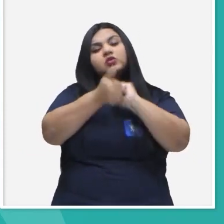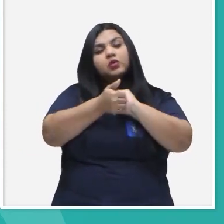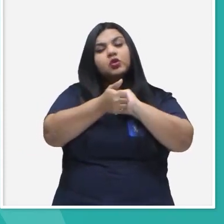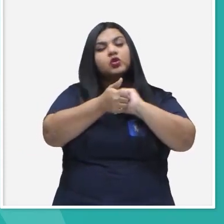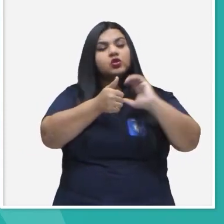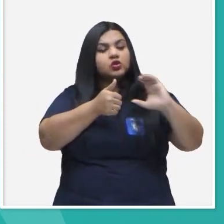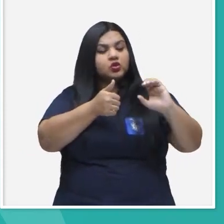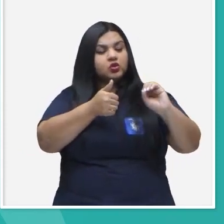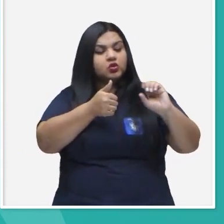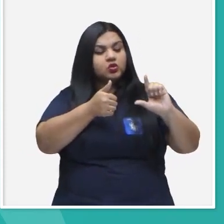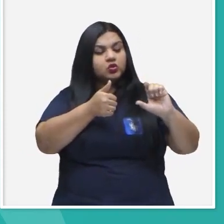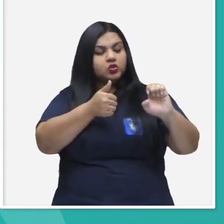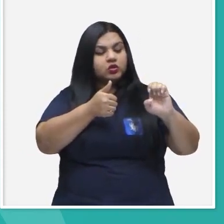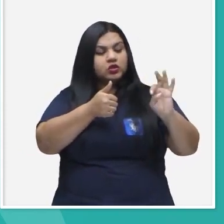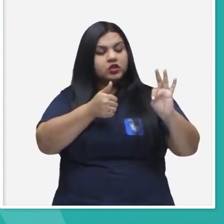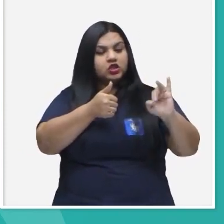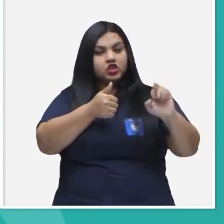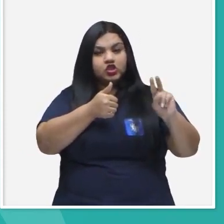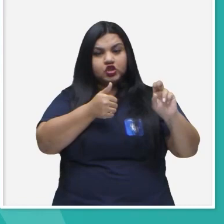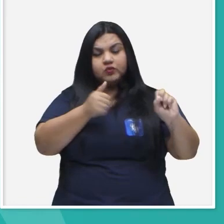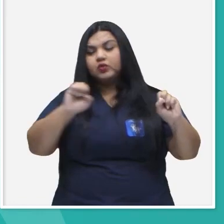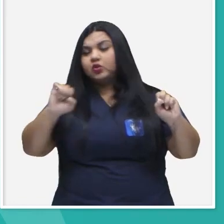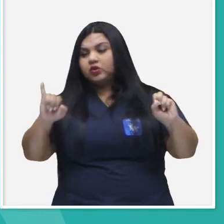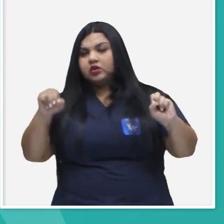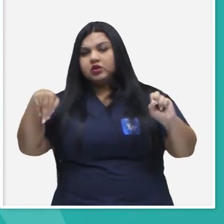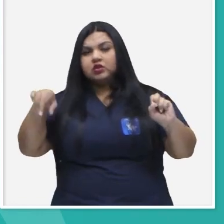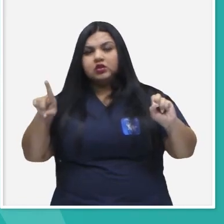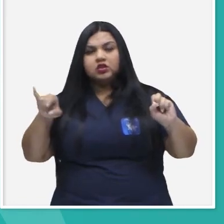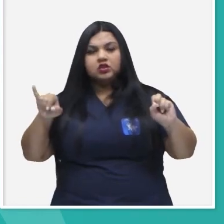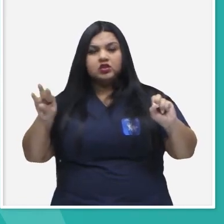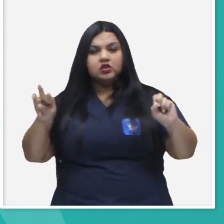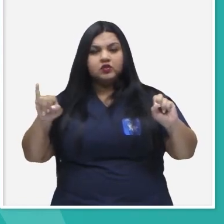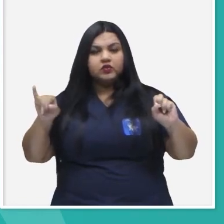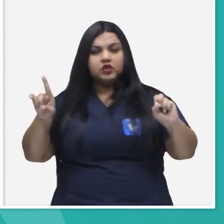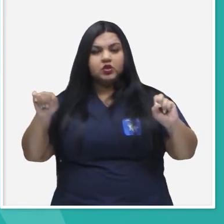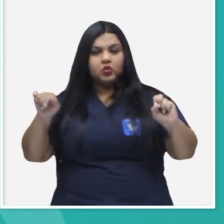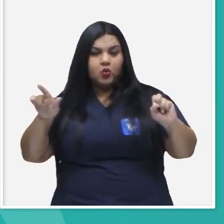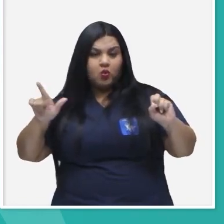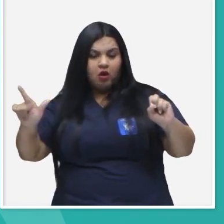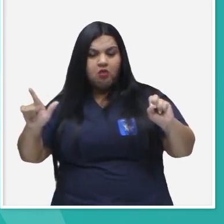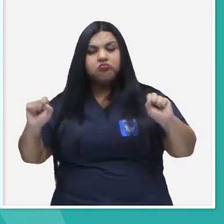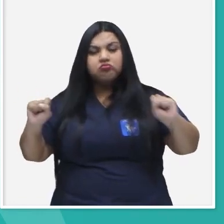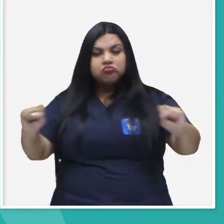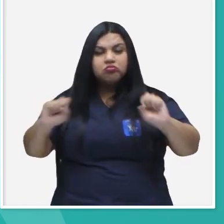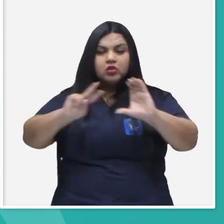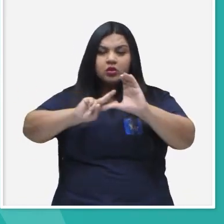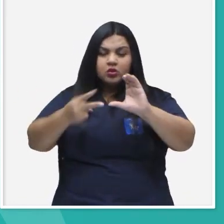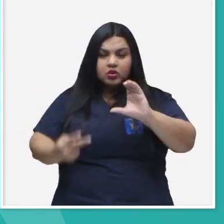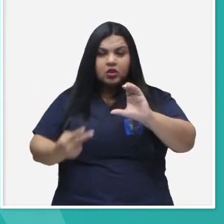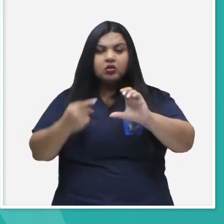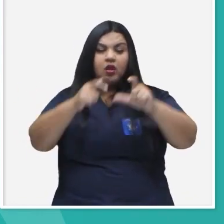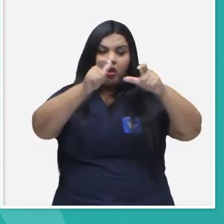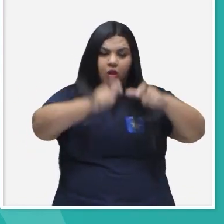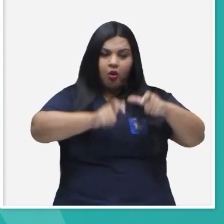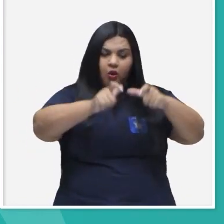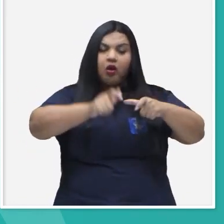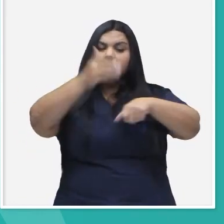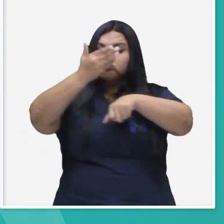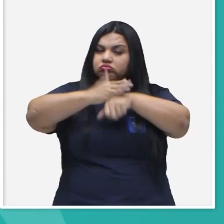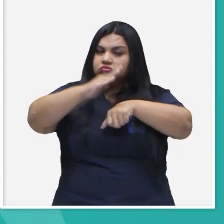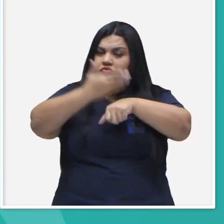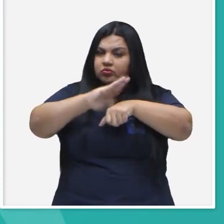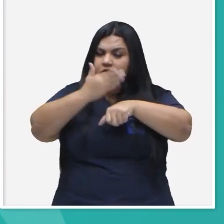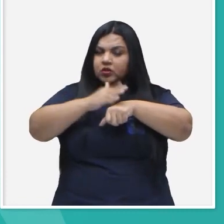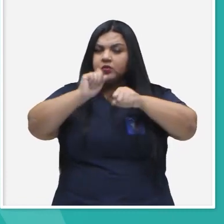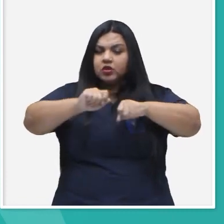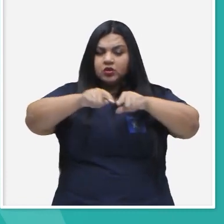e esporte individual. Vocês viram que os esportes eles podem ser classificados de acordo com o local onde se pratica, que pode ser